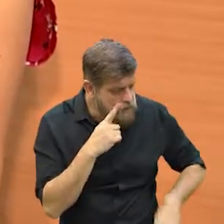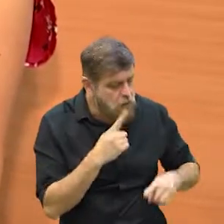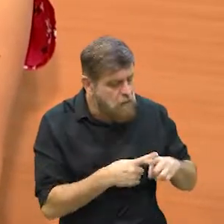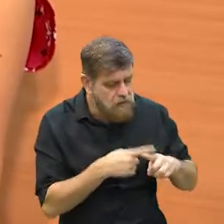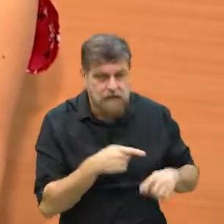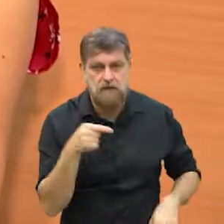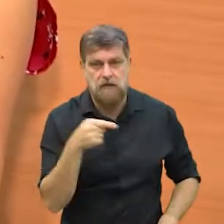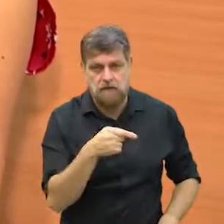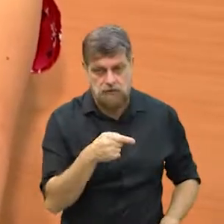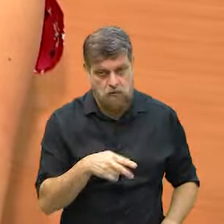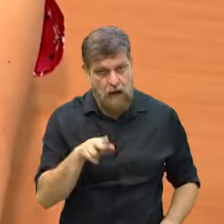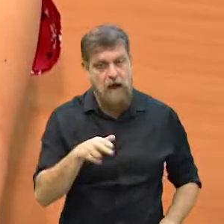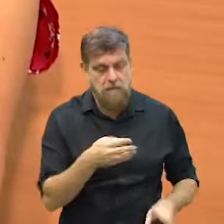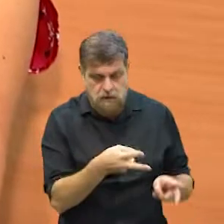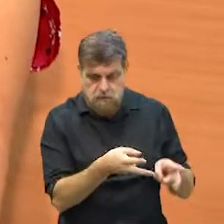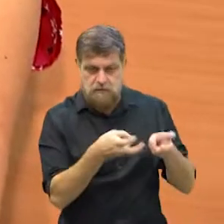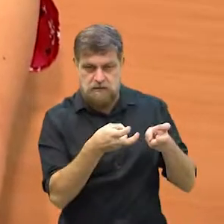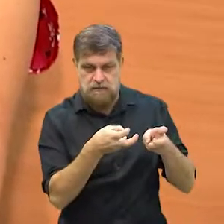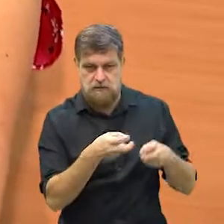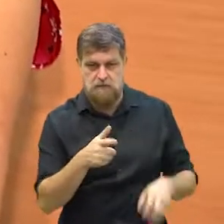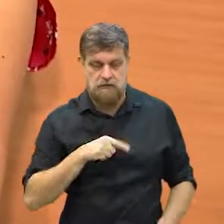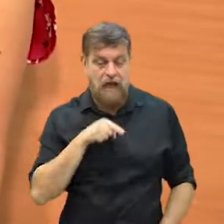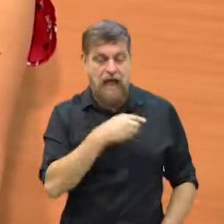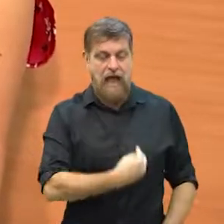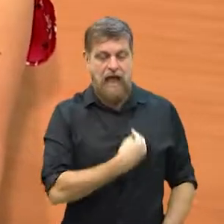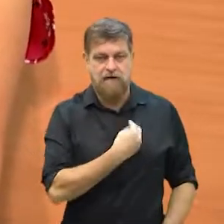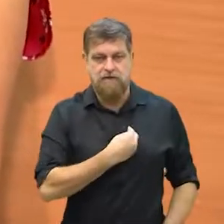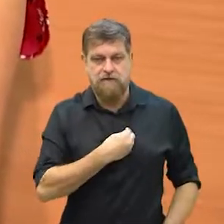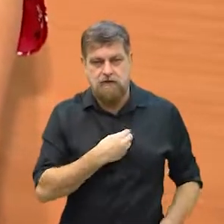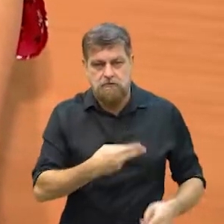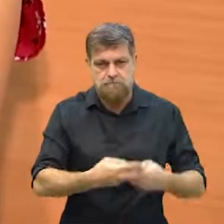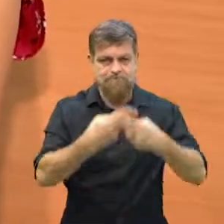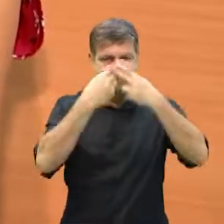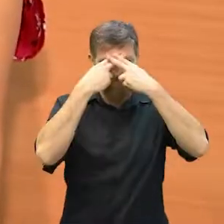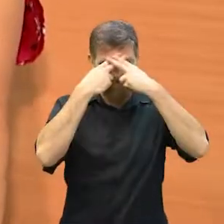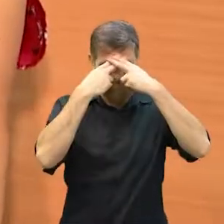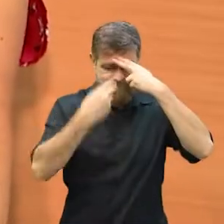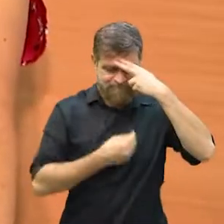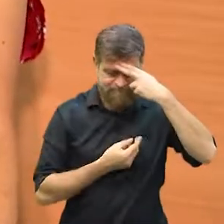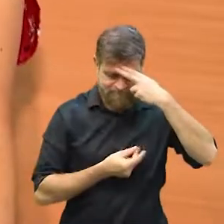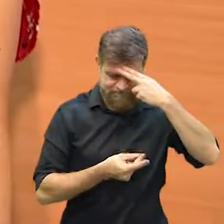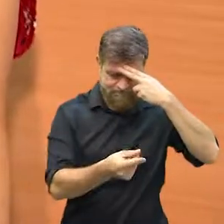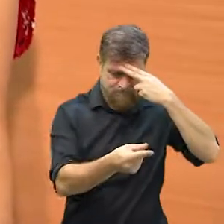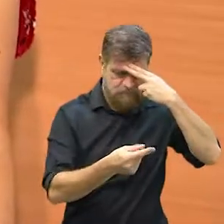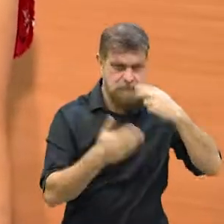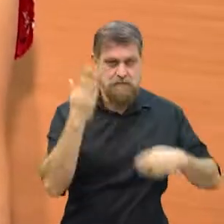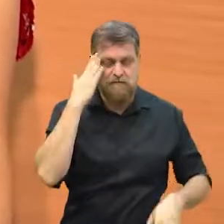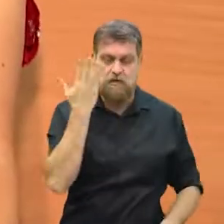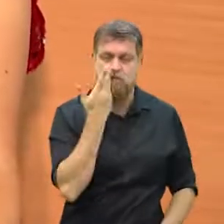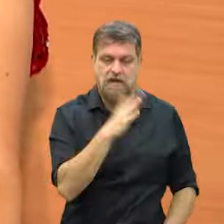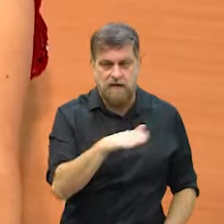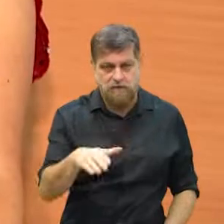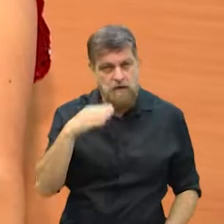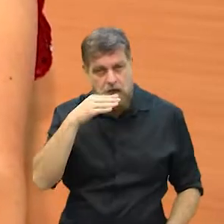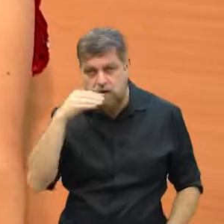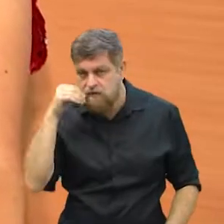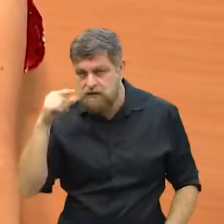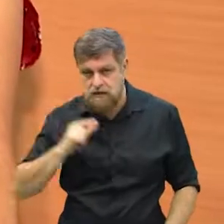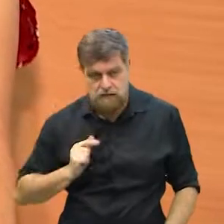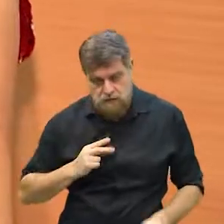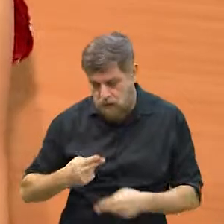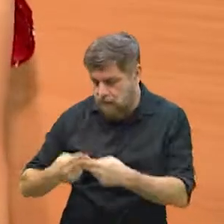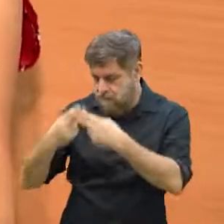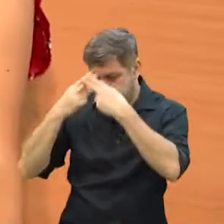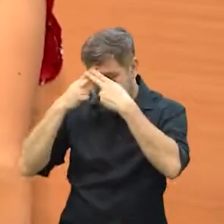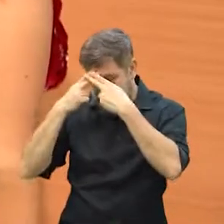chorando, enfim, isso afeta a vida e marca a vida de uma criança. A gente sabe que na infância e na adolescência,